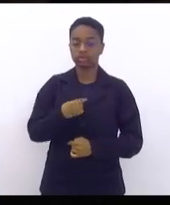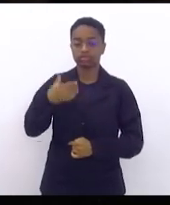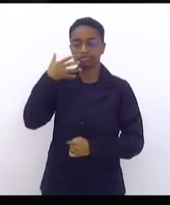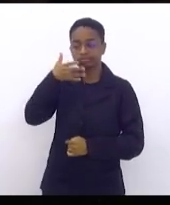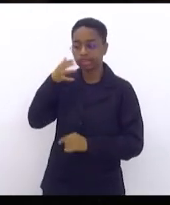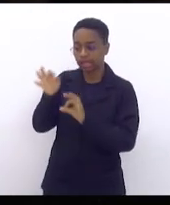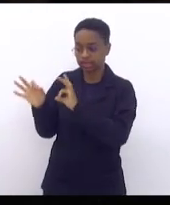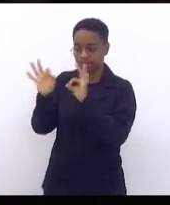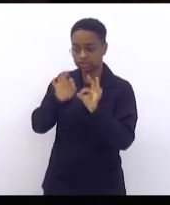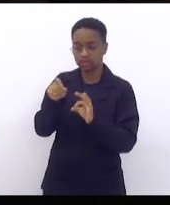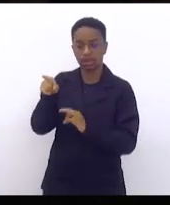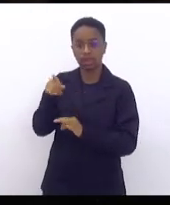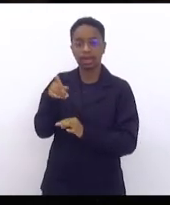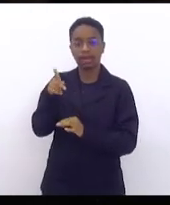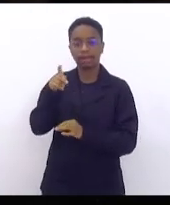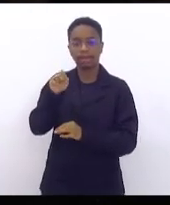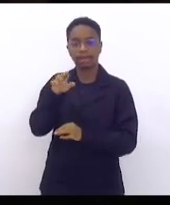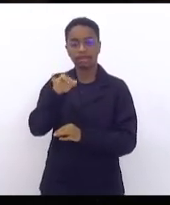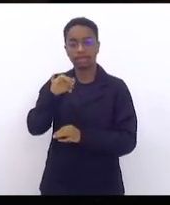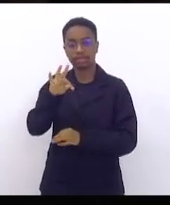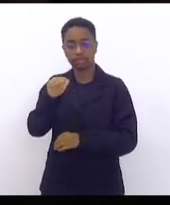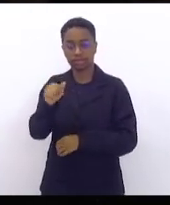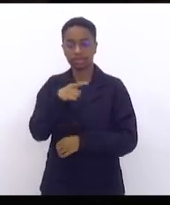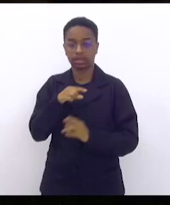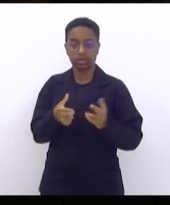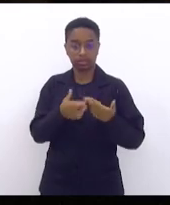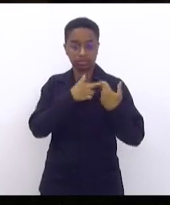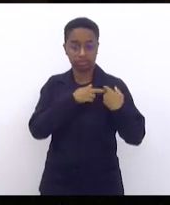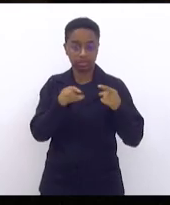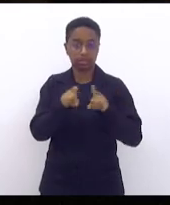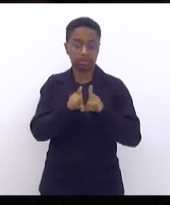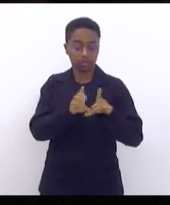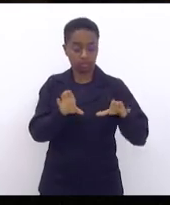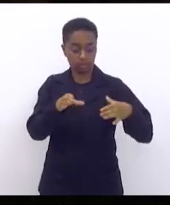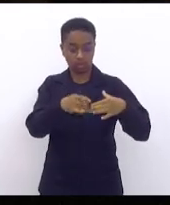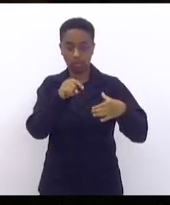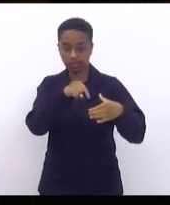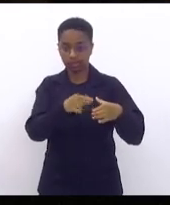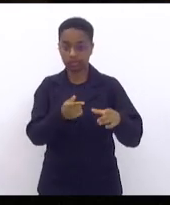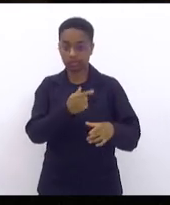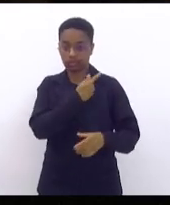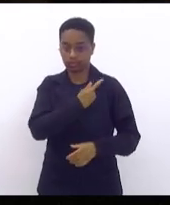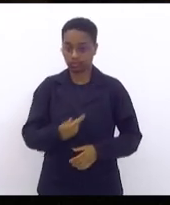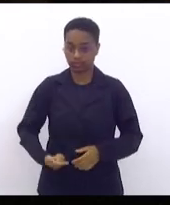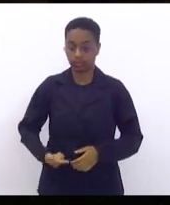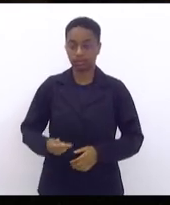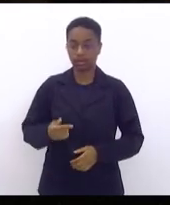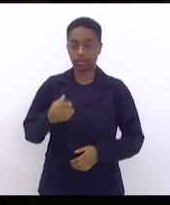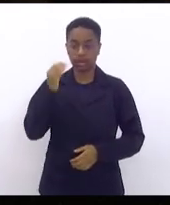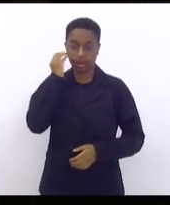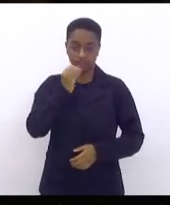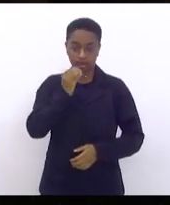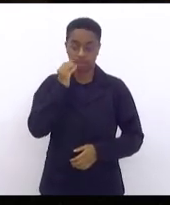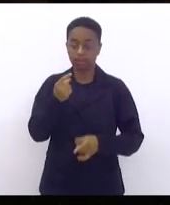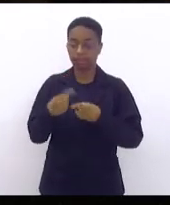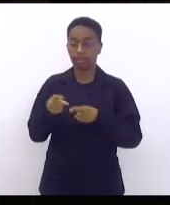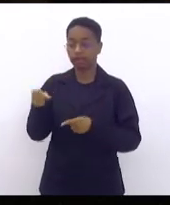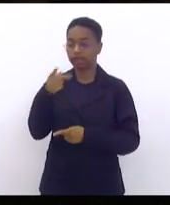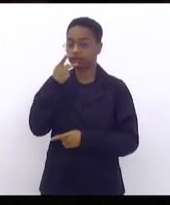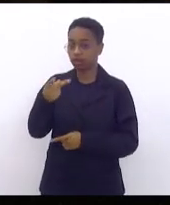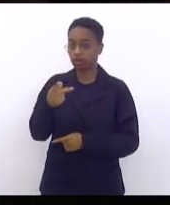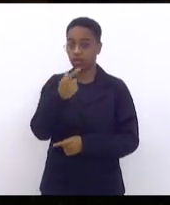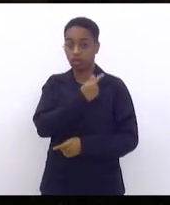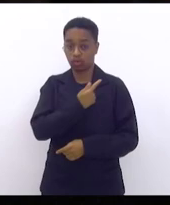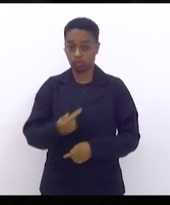Janeiro, que inclusive foi perita responsável pelos peritos do governo Cláudio Castro, onde ela disse que o governo